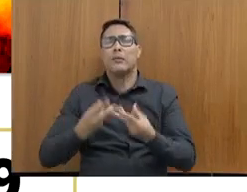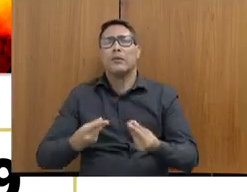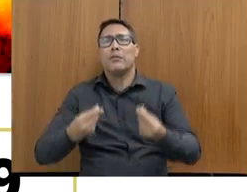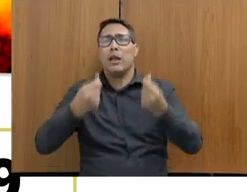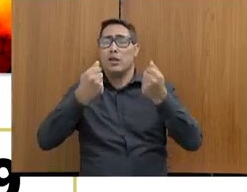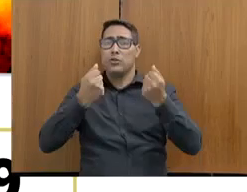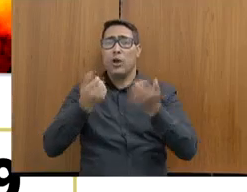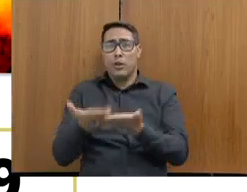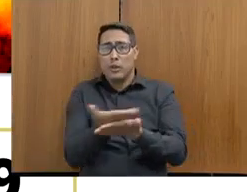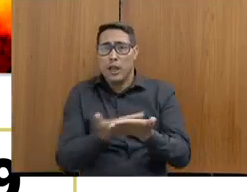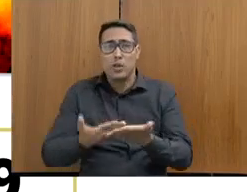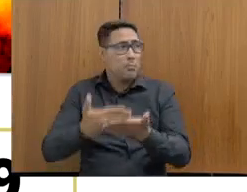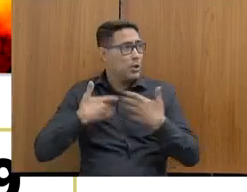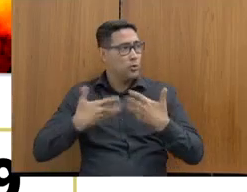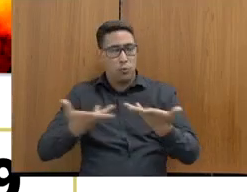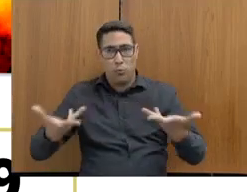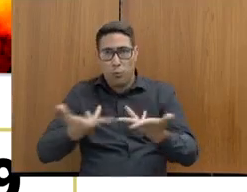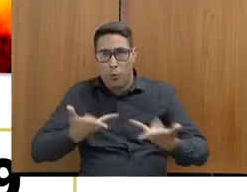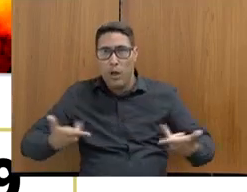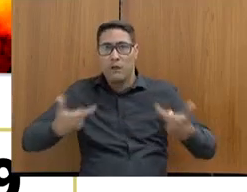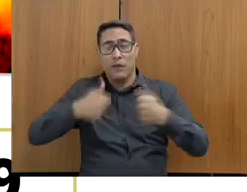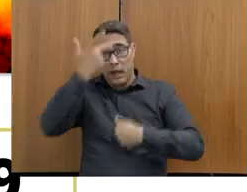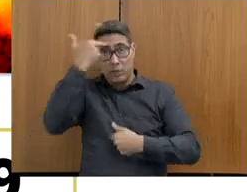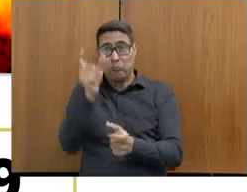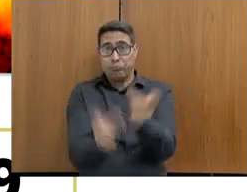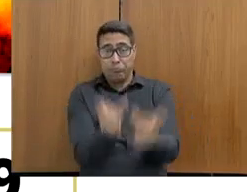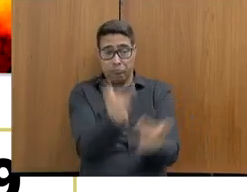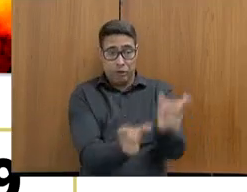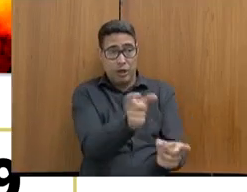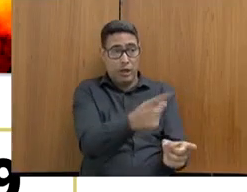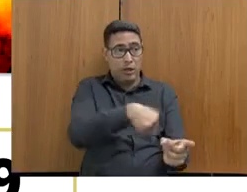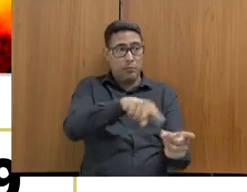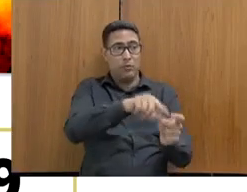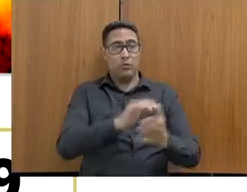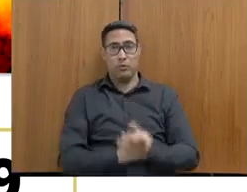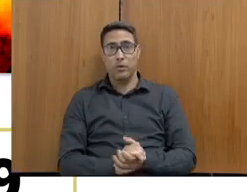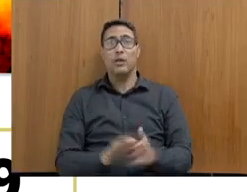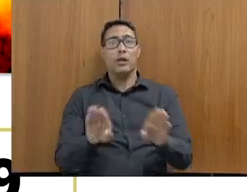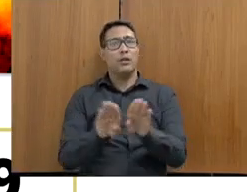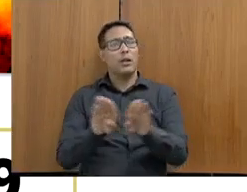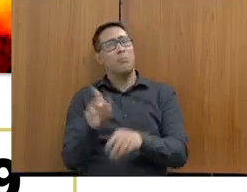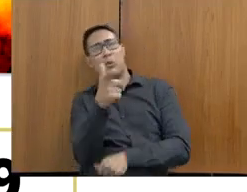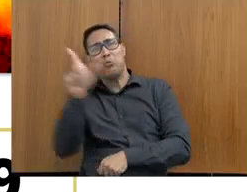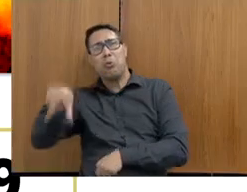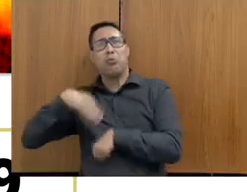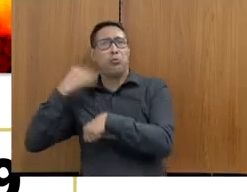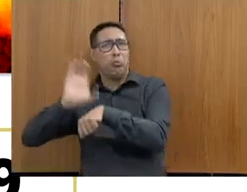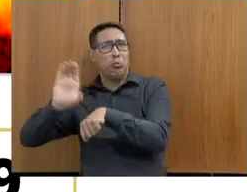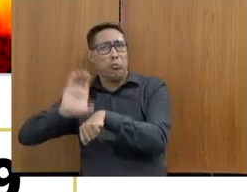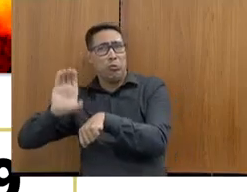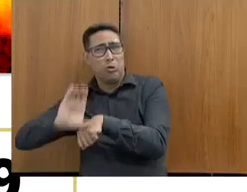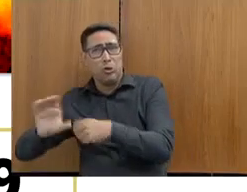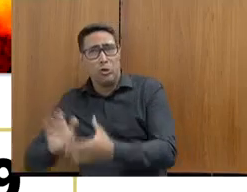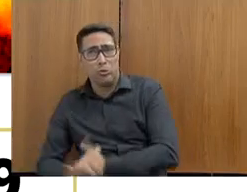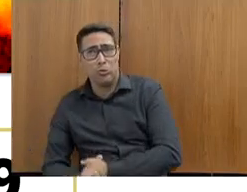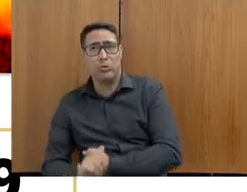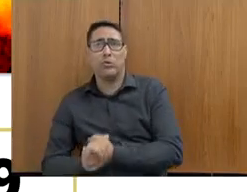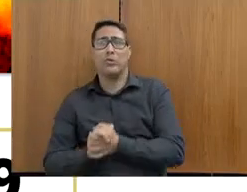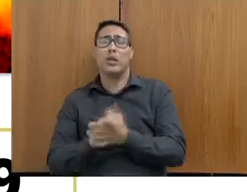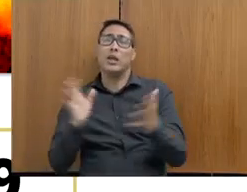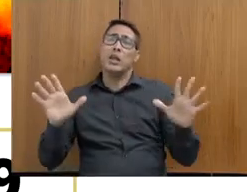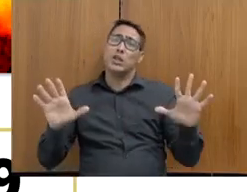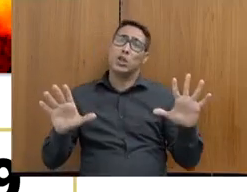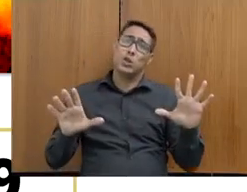aos grupos socialmente vulneráveis dentre Outros tantos cursos né como eu disse é curso de sobrevivência